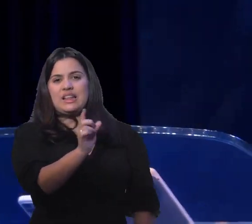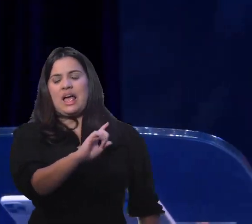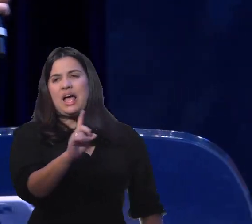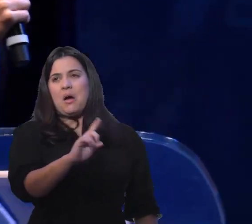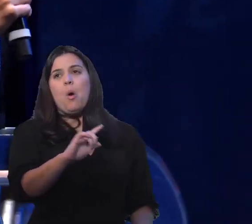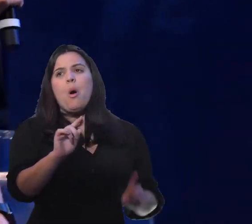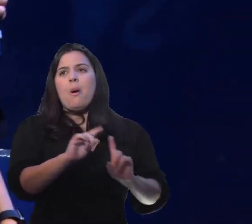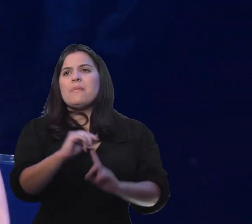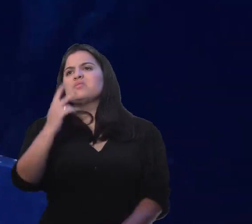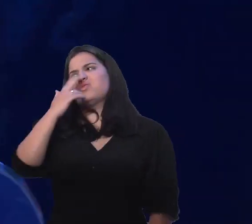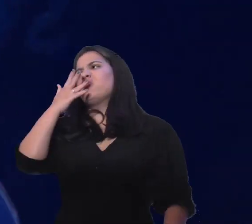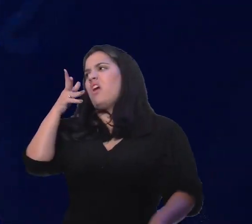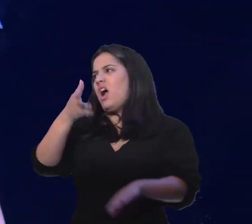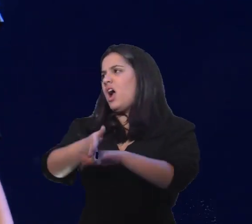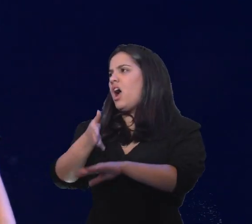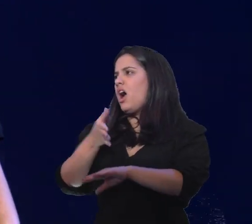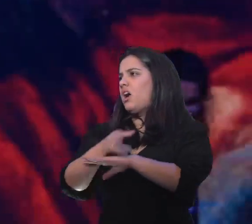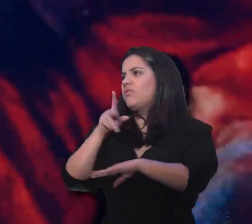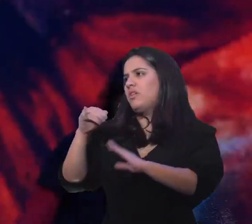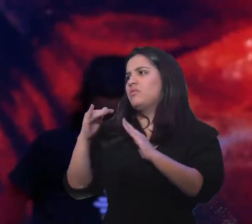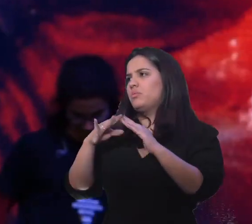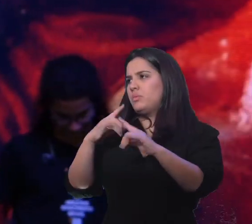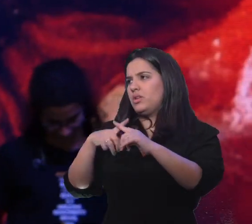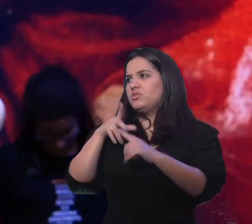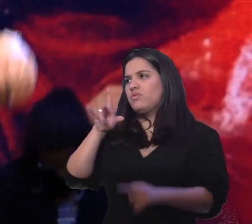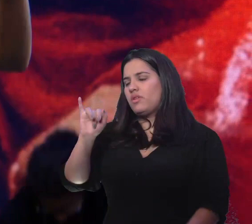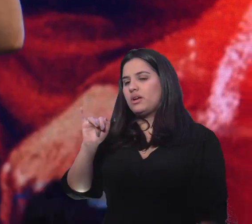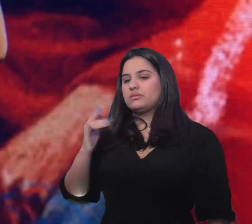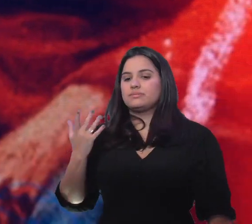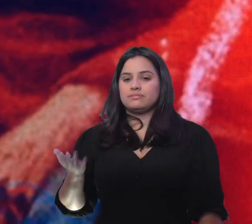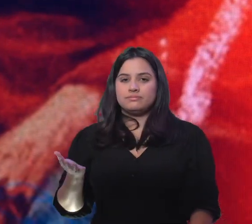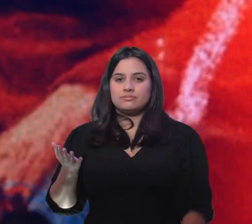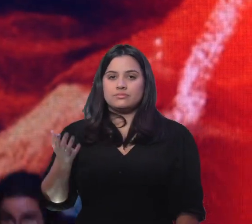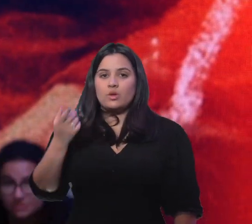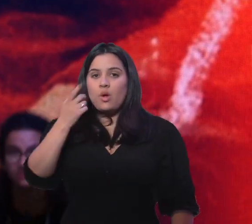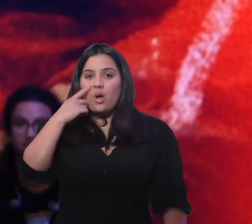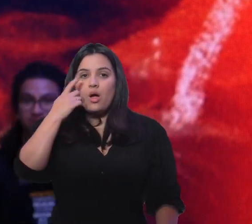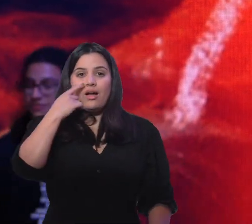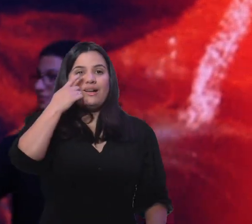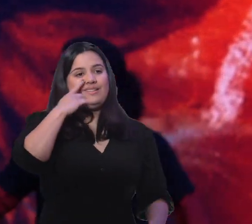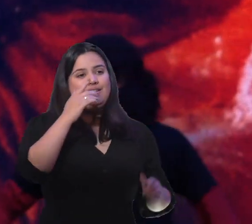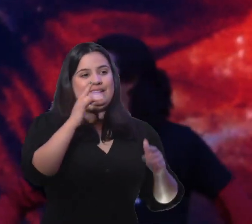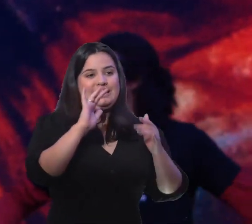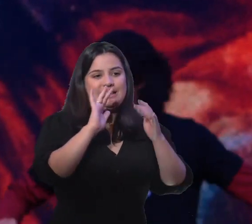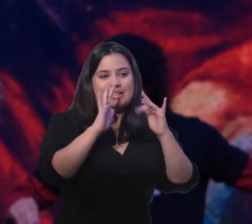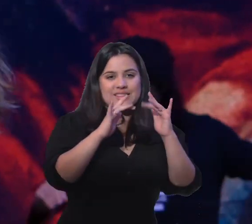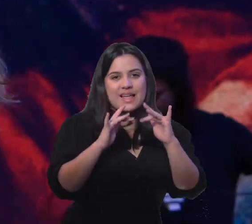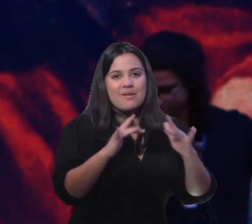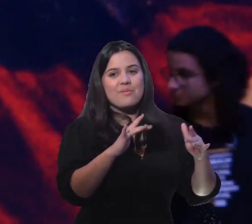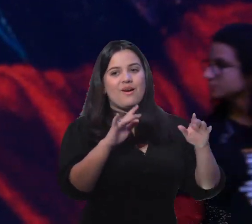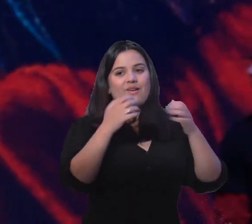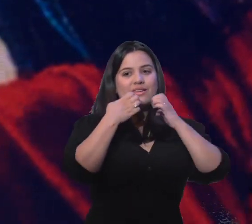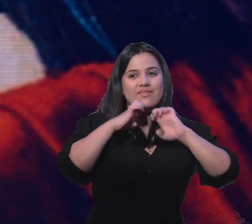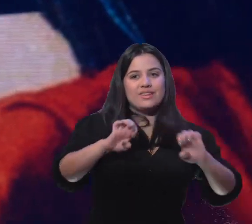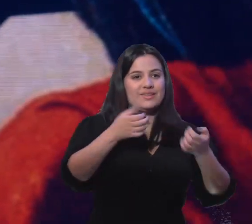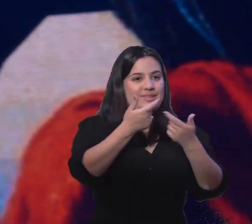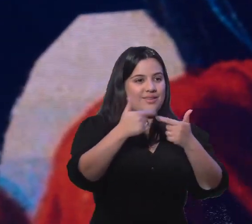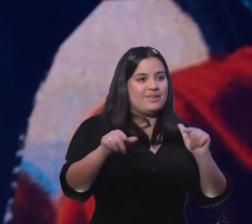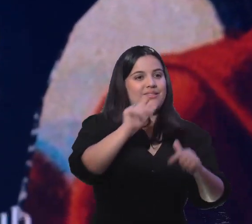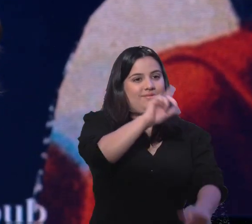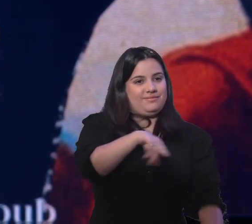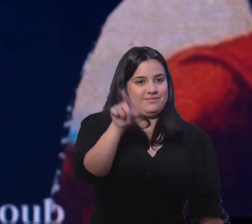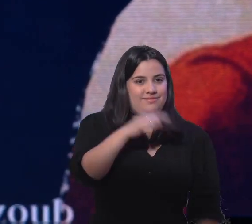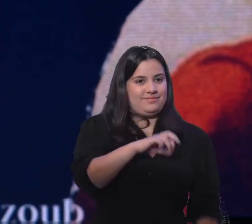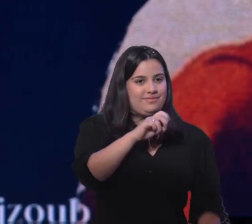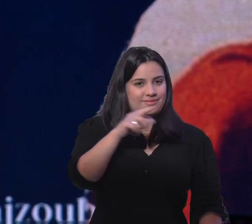Tenho certeza, ele vai vir para a igreja comigo. Gente, namoro evangelístico não existe, tá bom? Fica aí a dica.